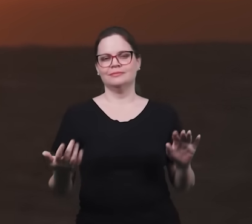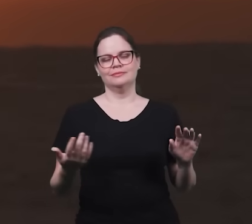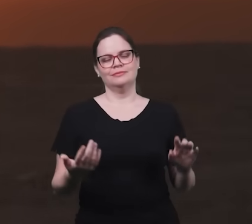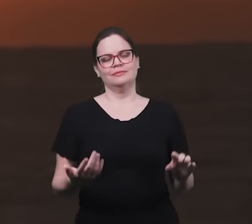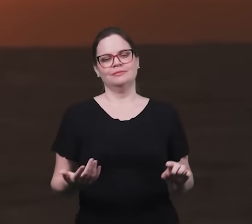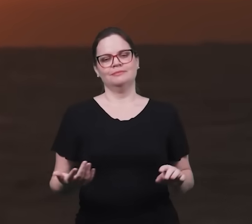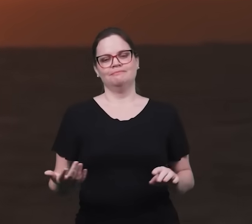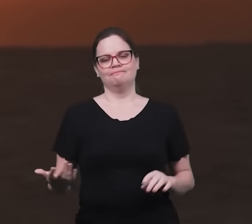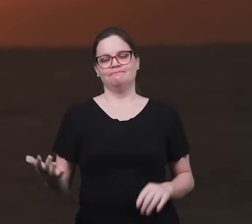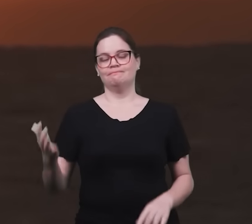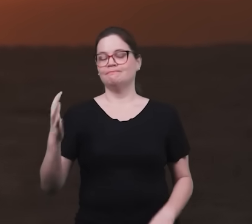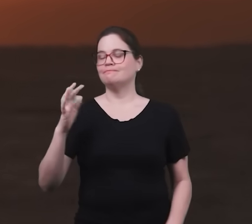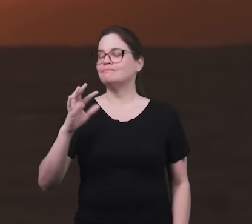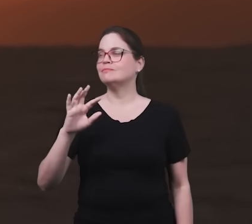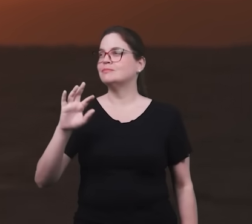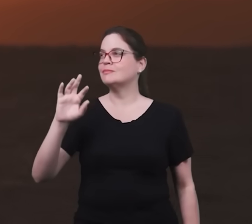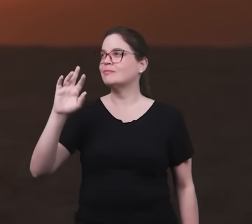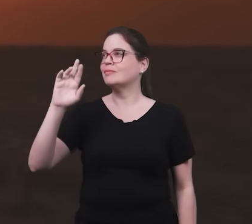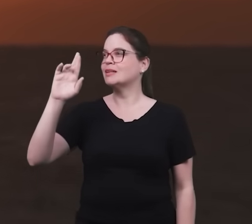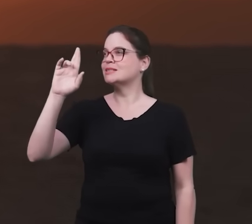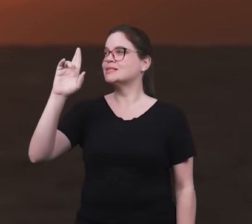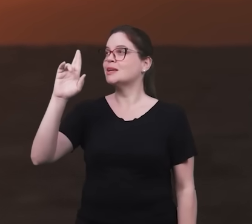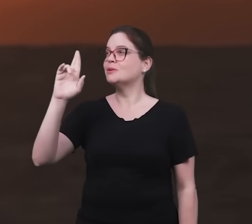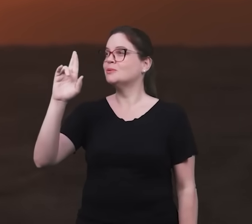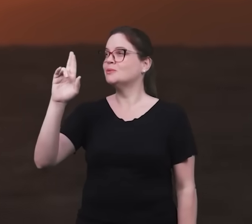Ao sentir